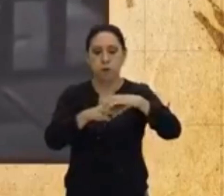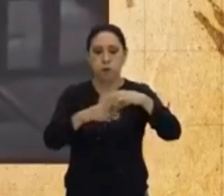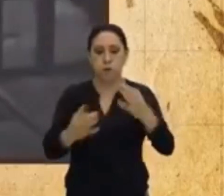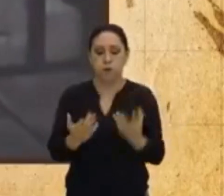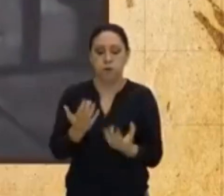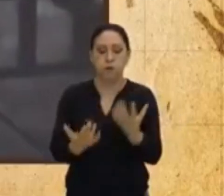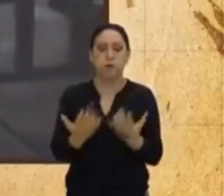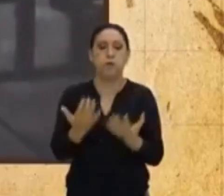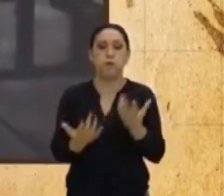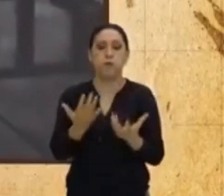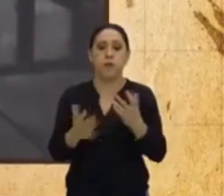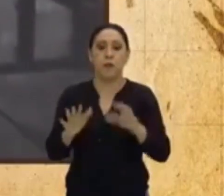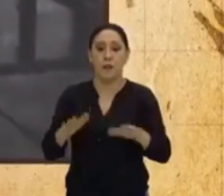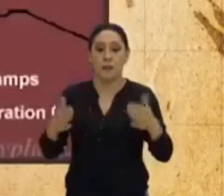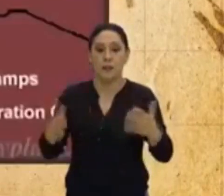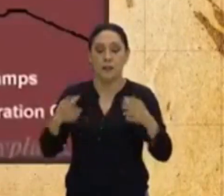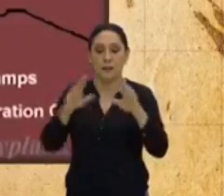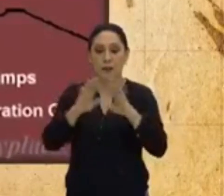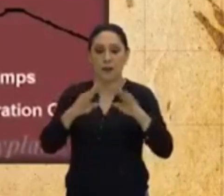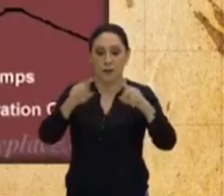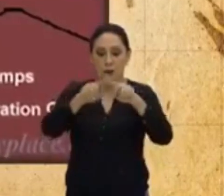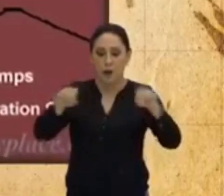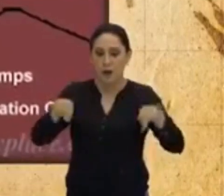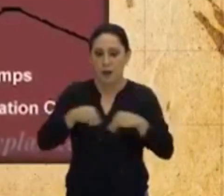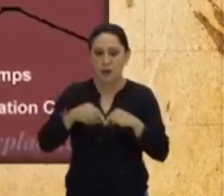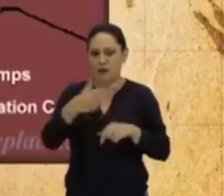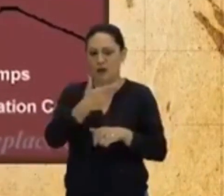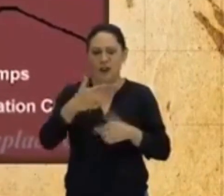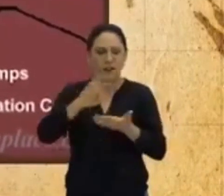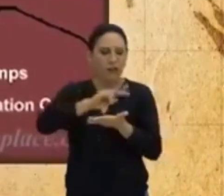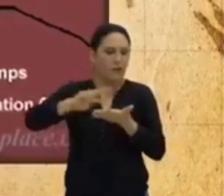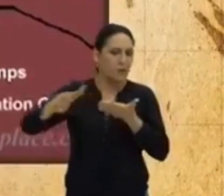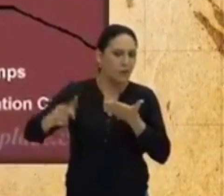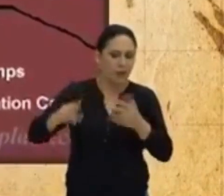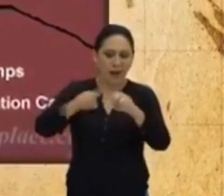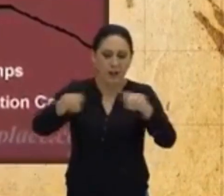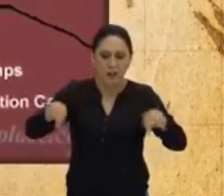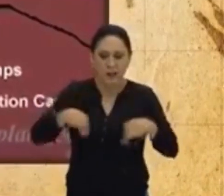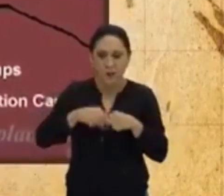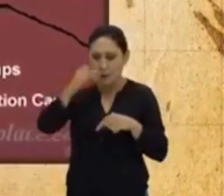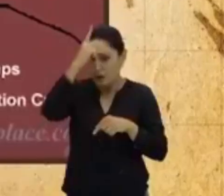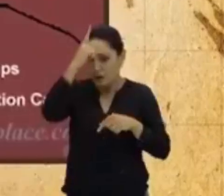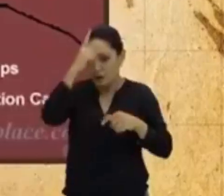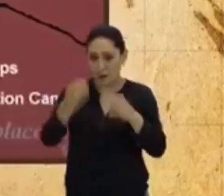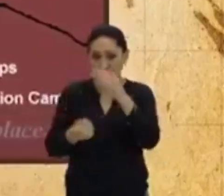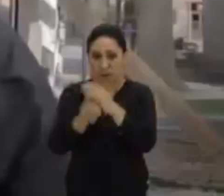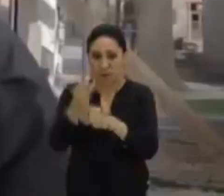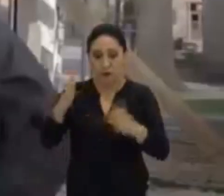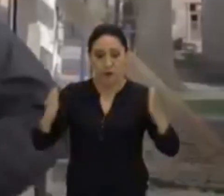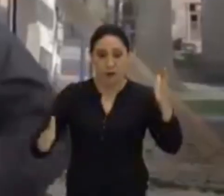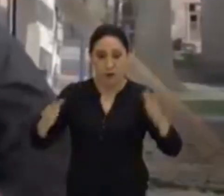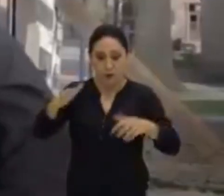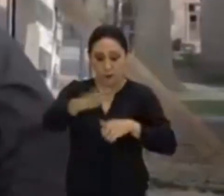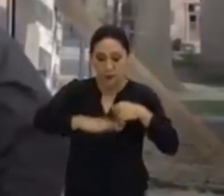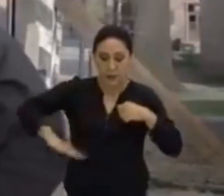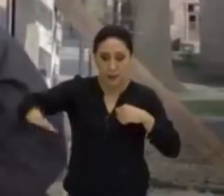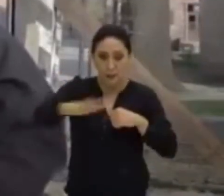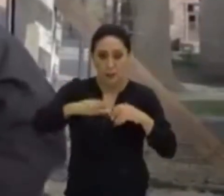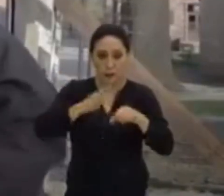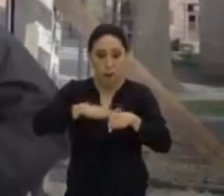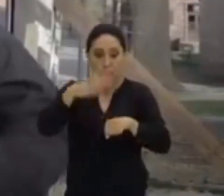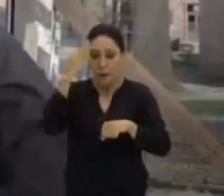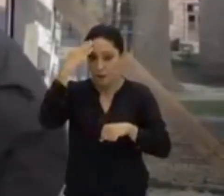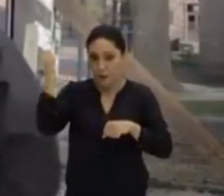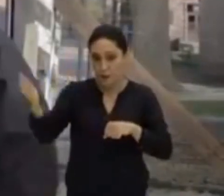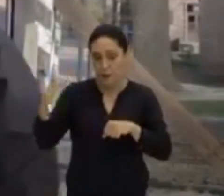e o crematório. Auschwitz é só um das dúzias e dúzias de campos de concentração que os alemães construíram no território inteiro. Mas ficou mais famoso